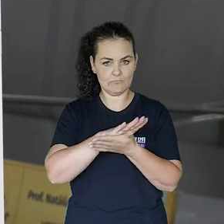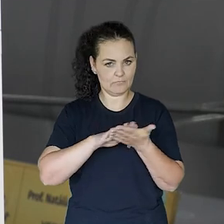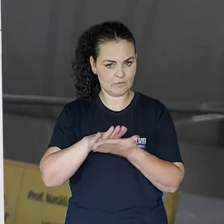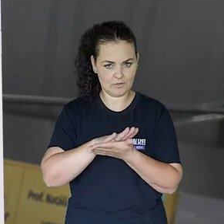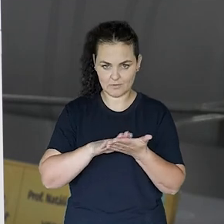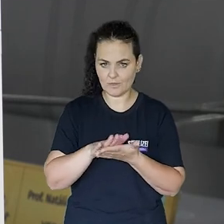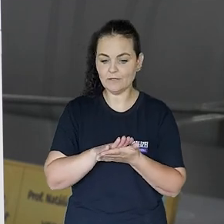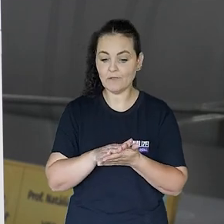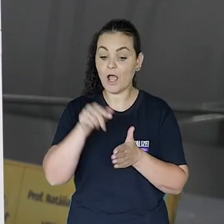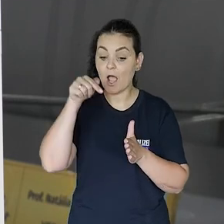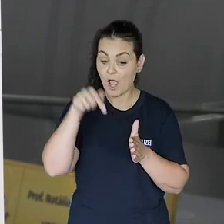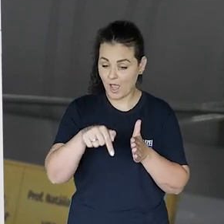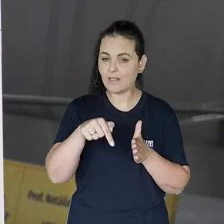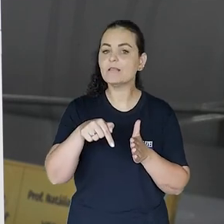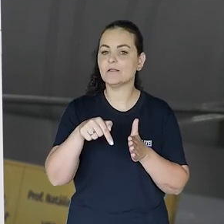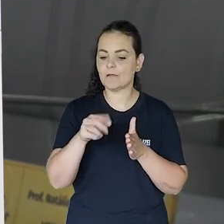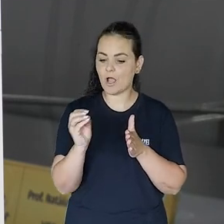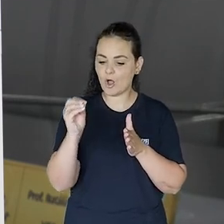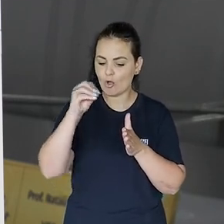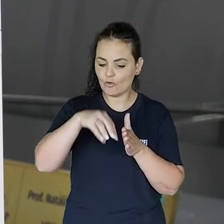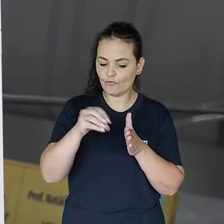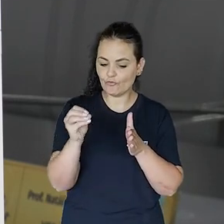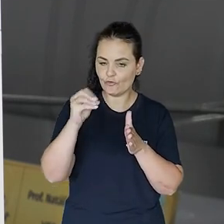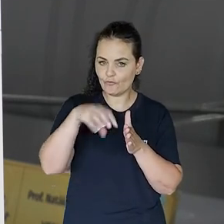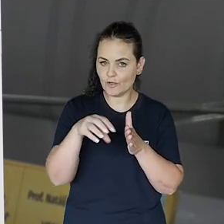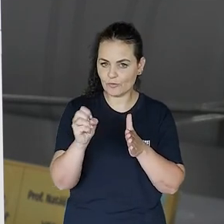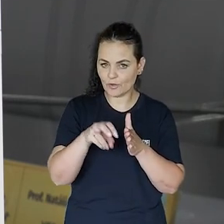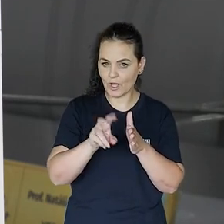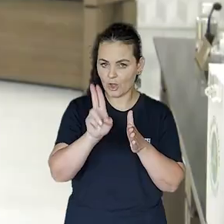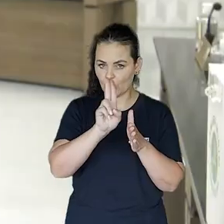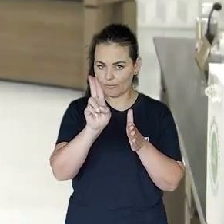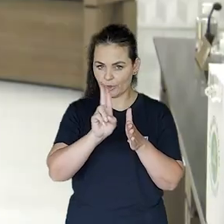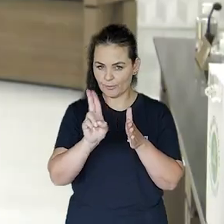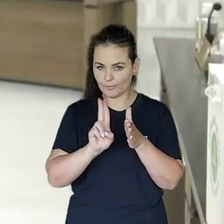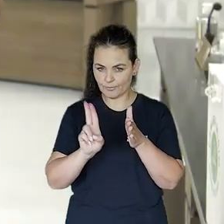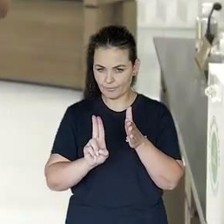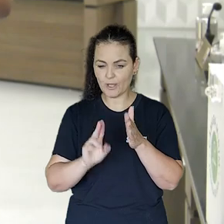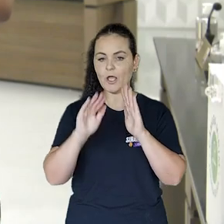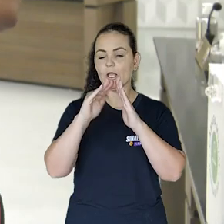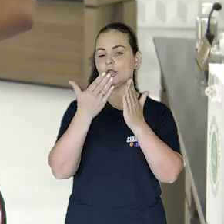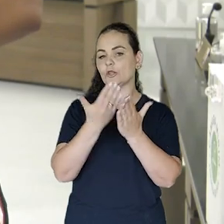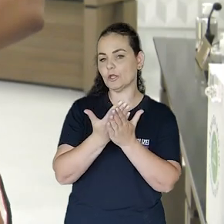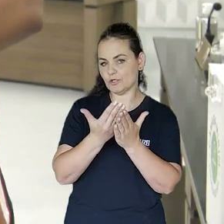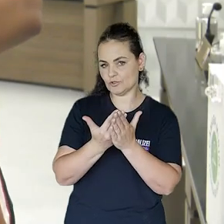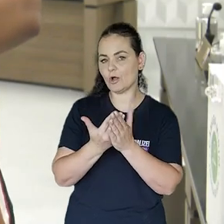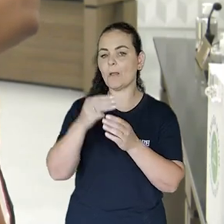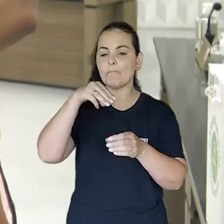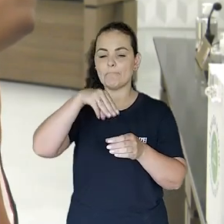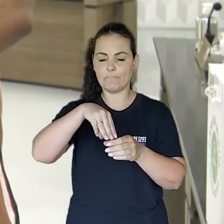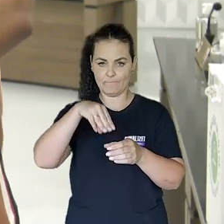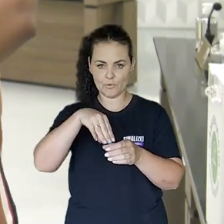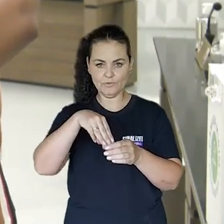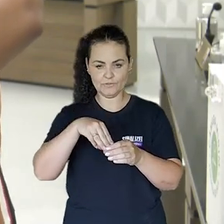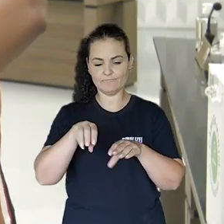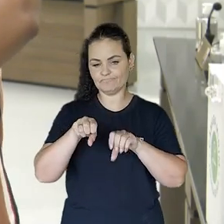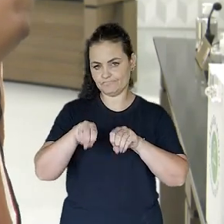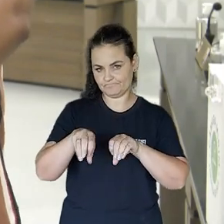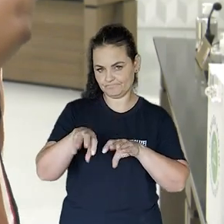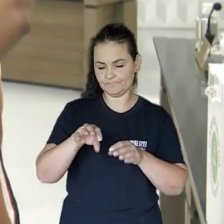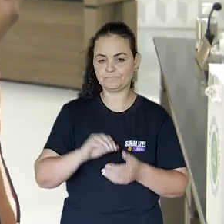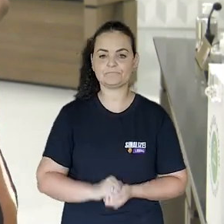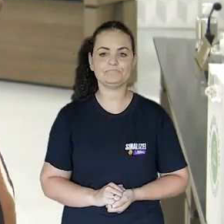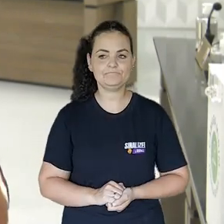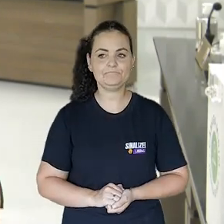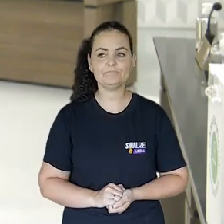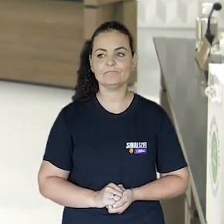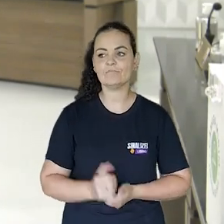nós vamos colocar os nomes das 9 escolas da rede municipal de ensino. Vamos lá então, Joel?